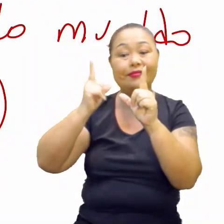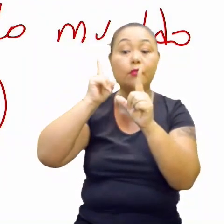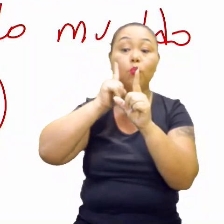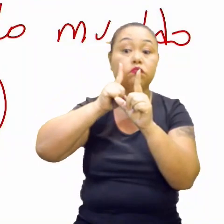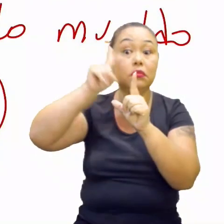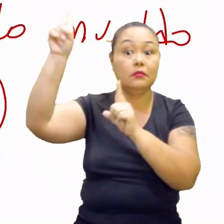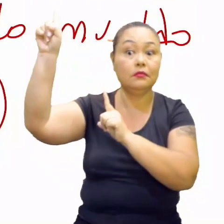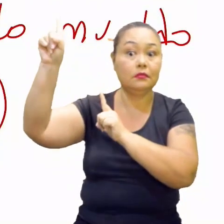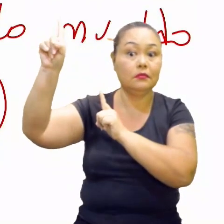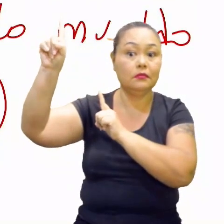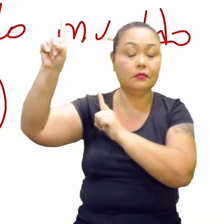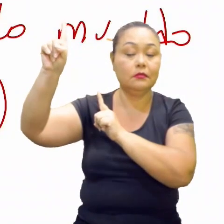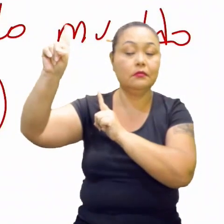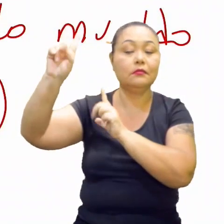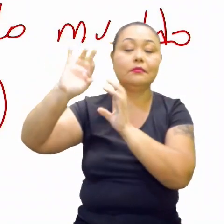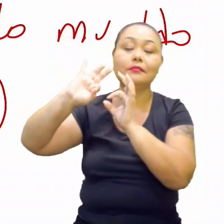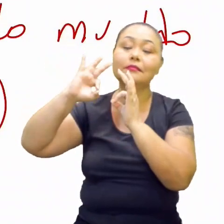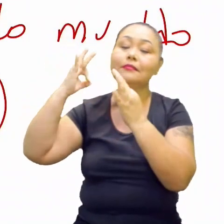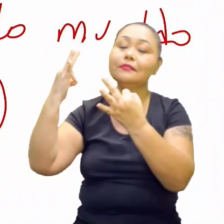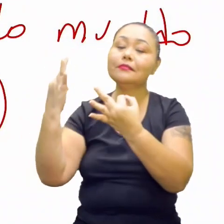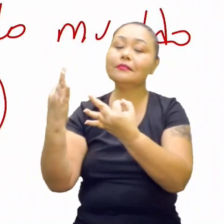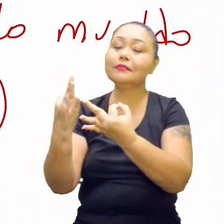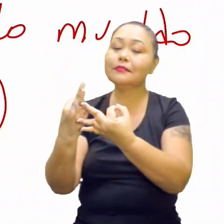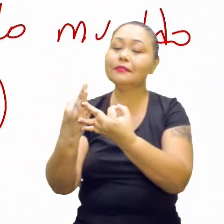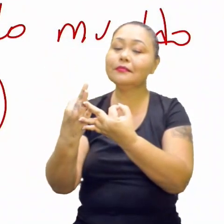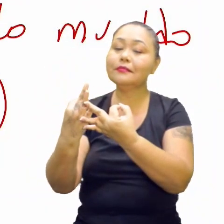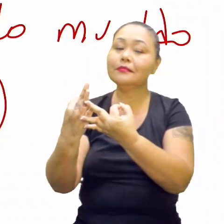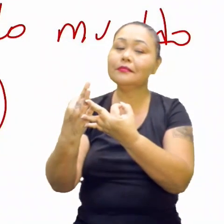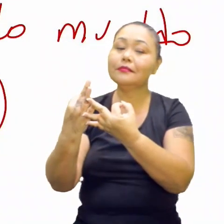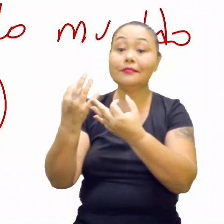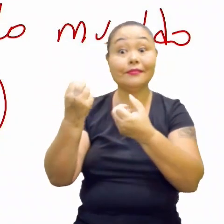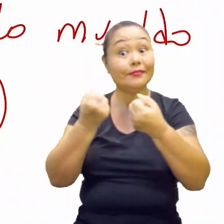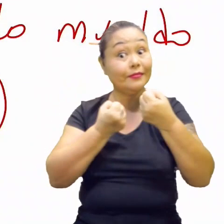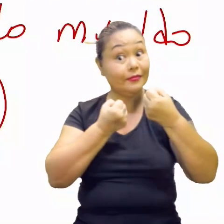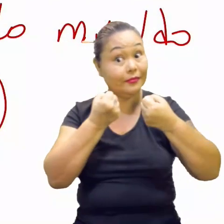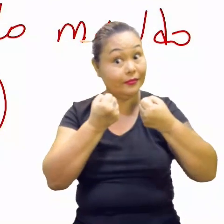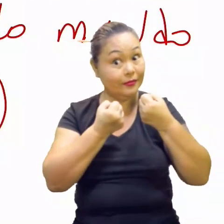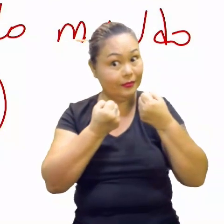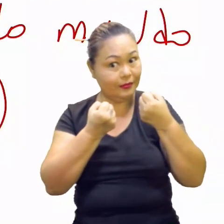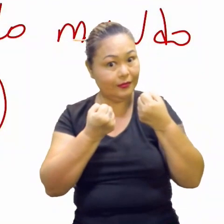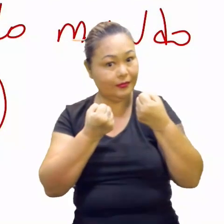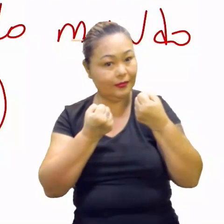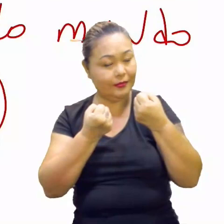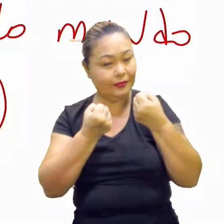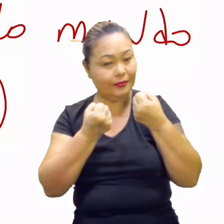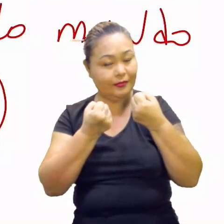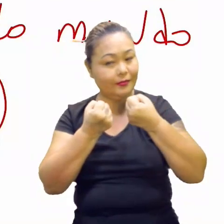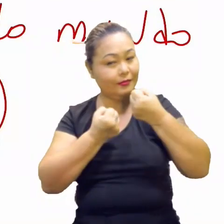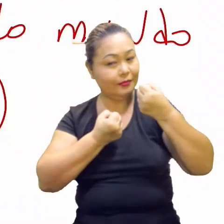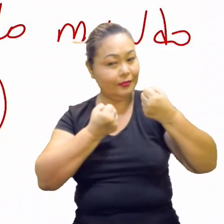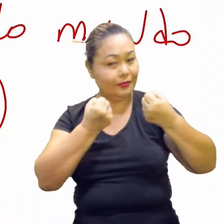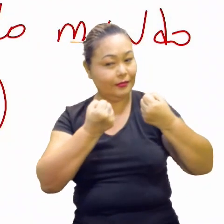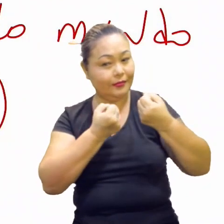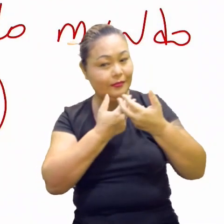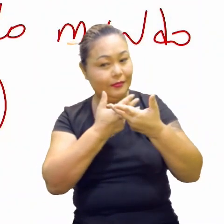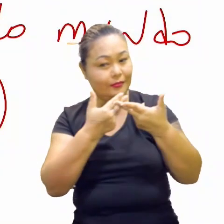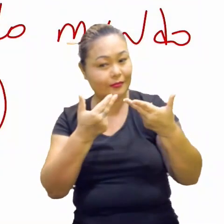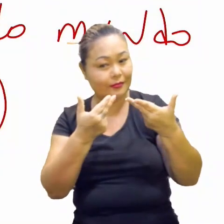a família e o carro, o automobilismo,